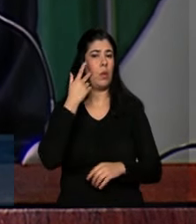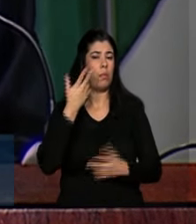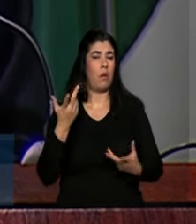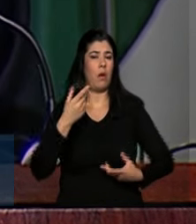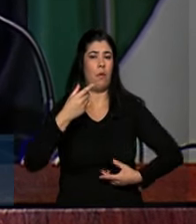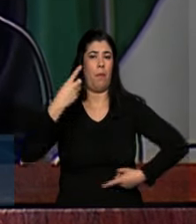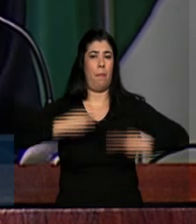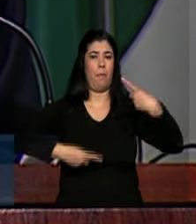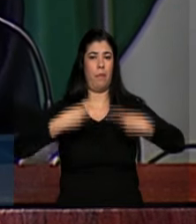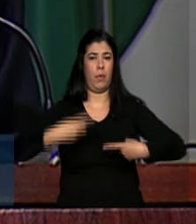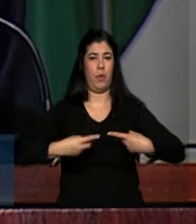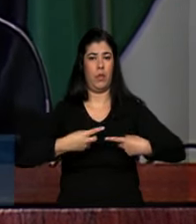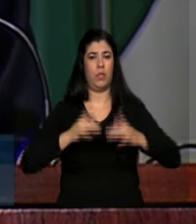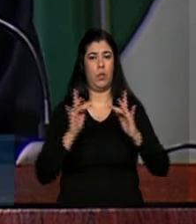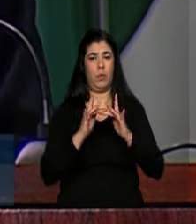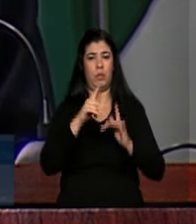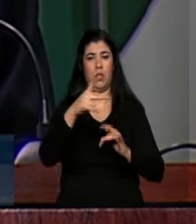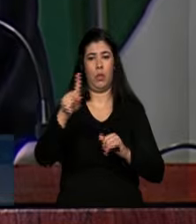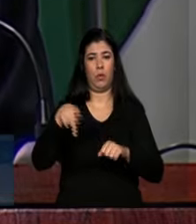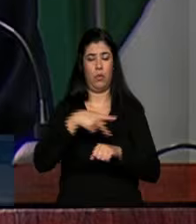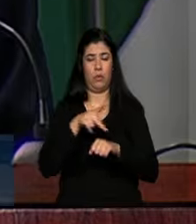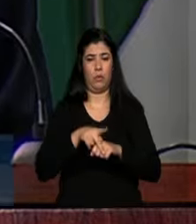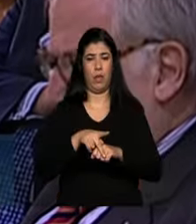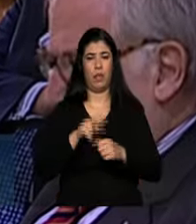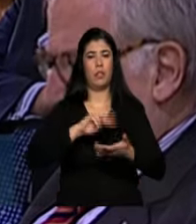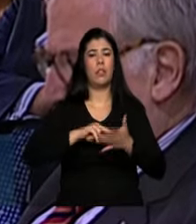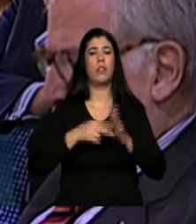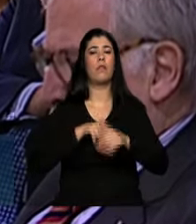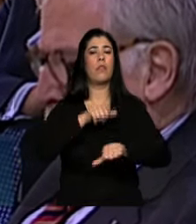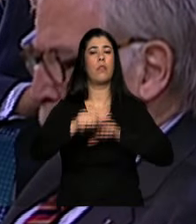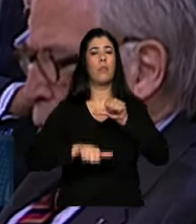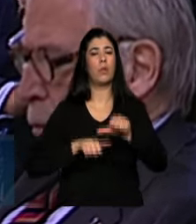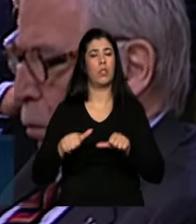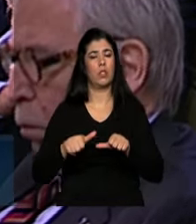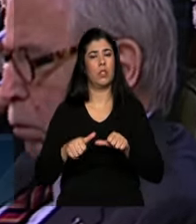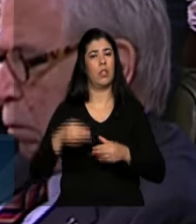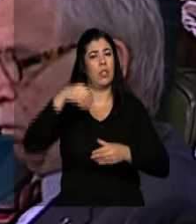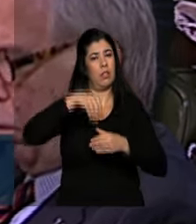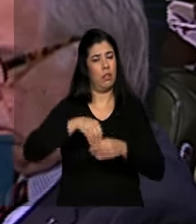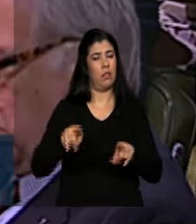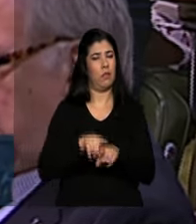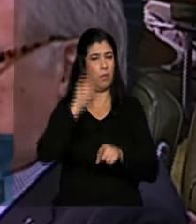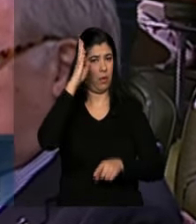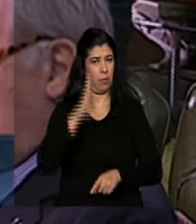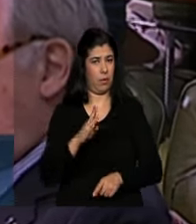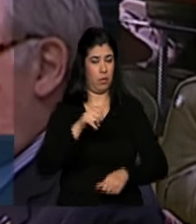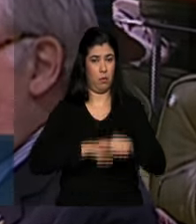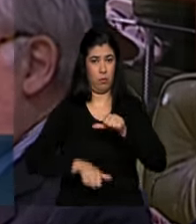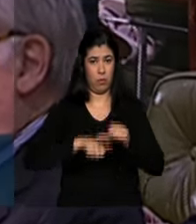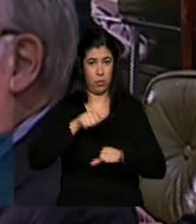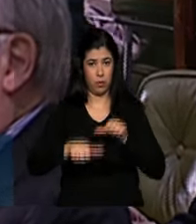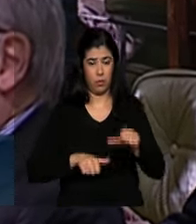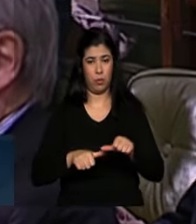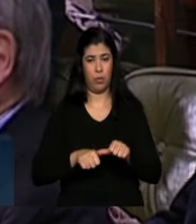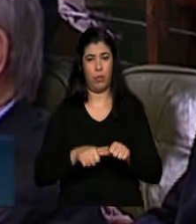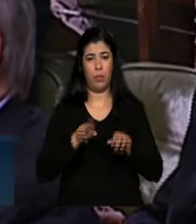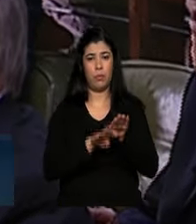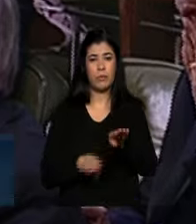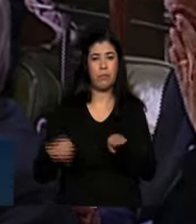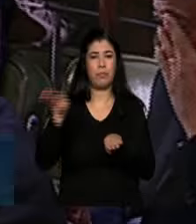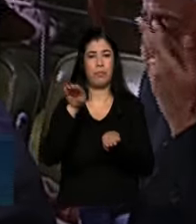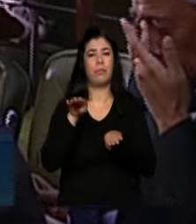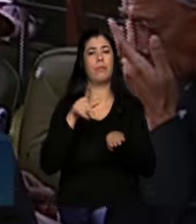seja de índole reformista. Do mesmo modo que internamente o Brasil avançou na superação das